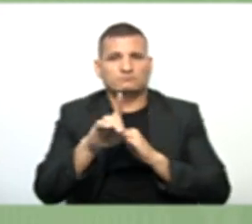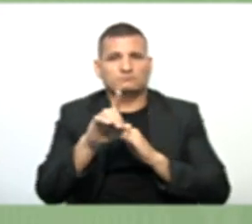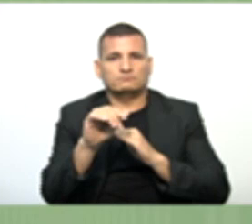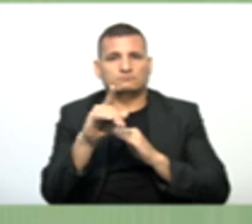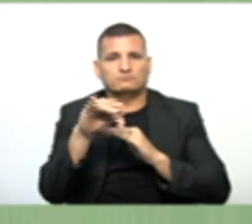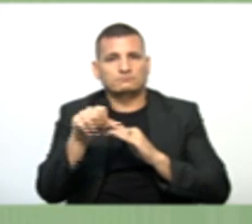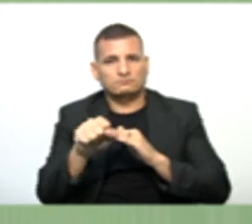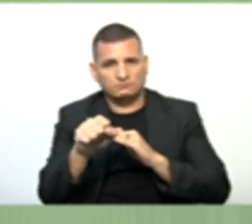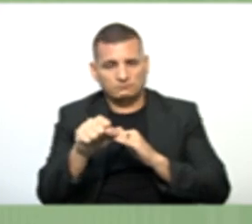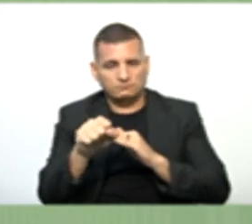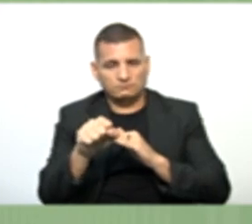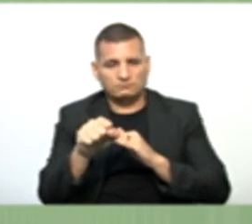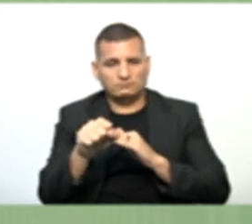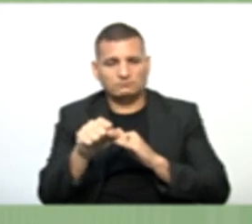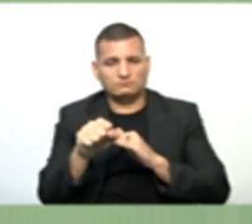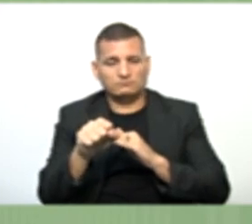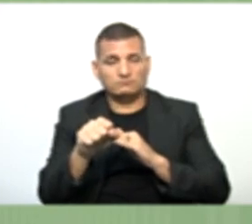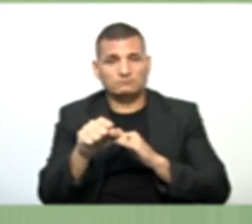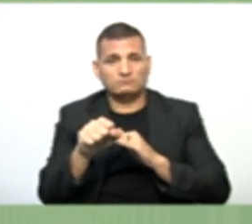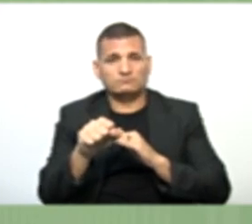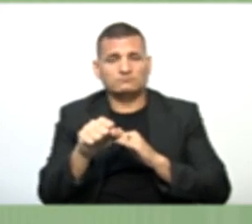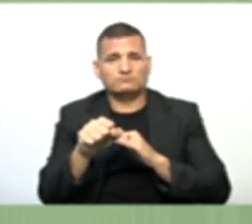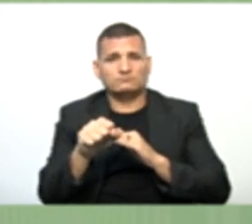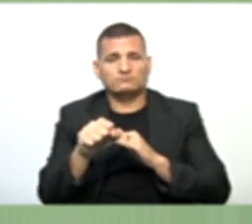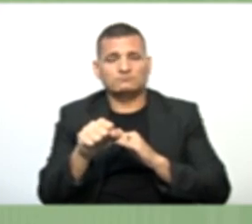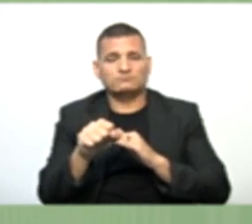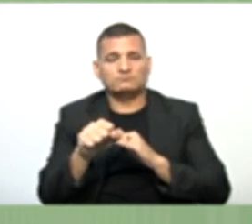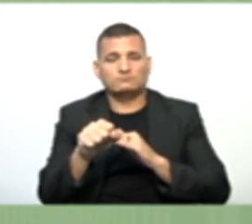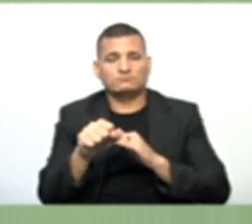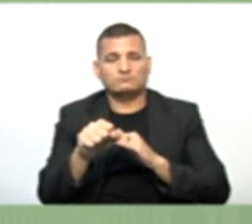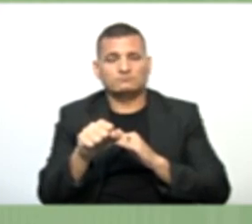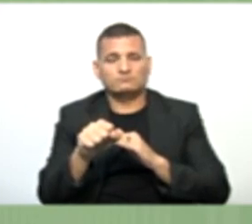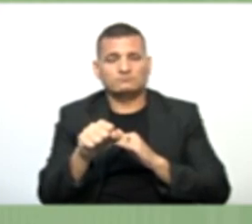certo? Após essa entrada de dados,